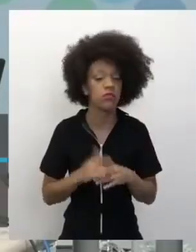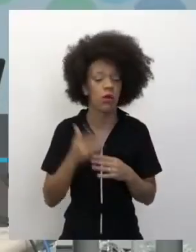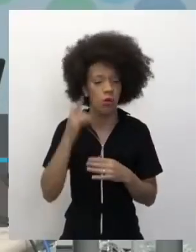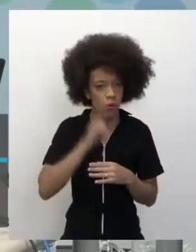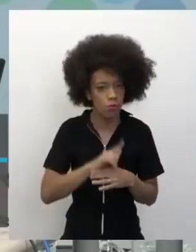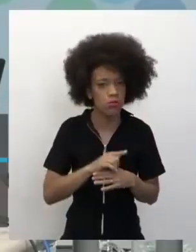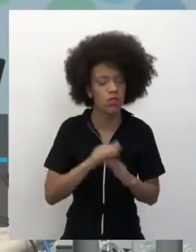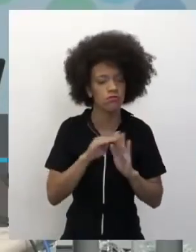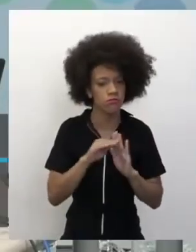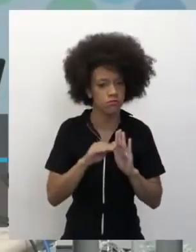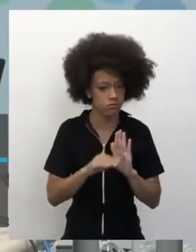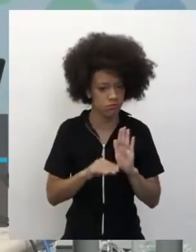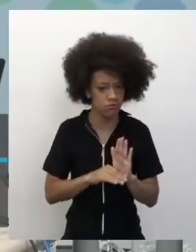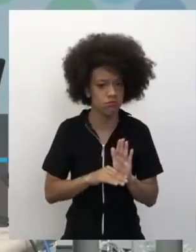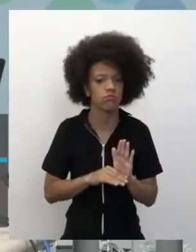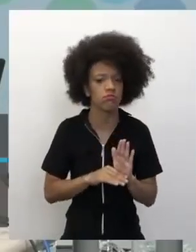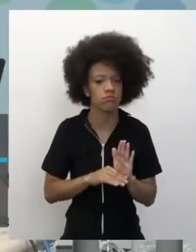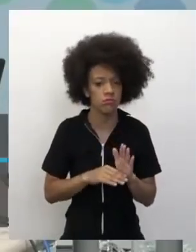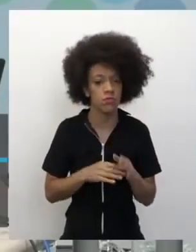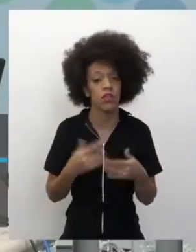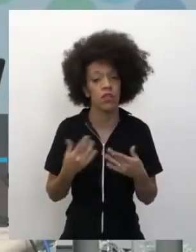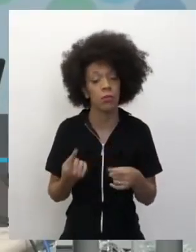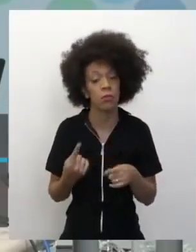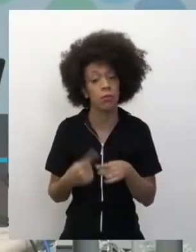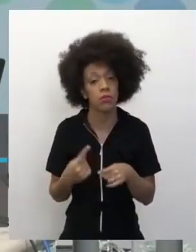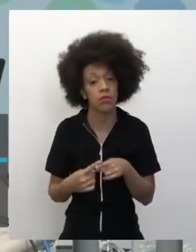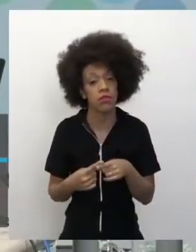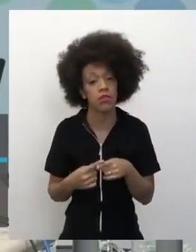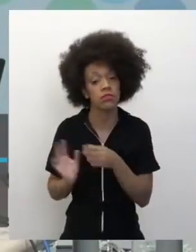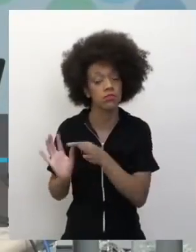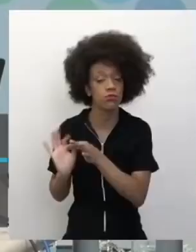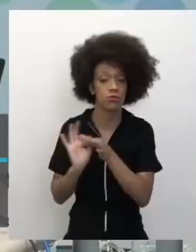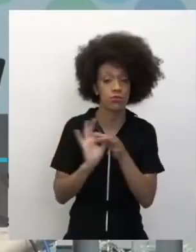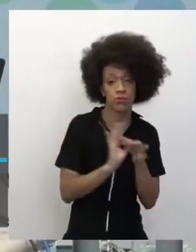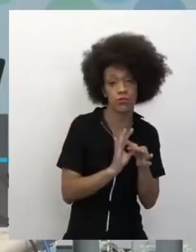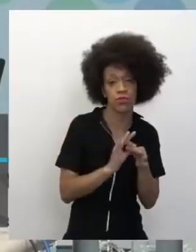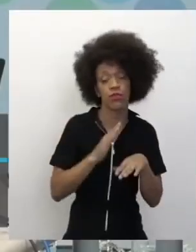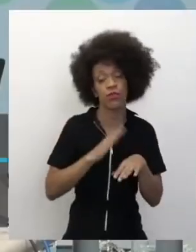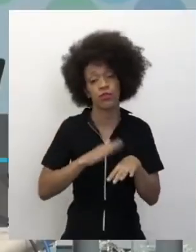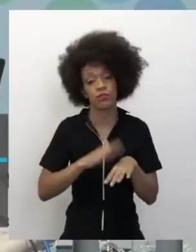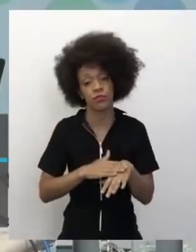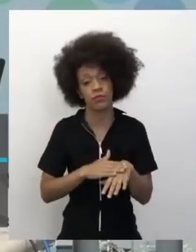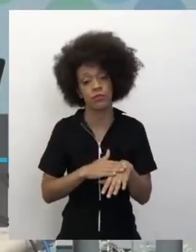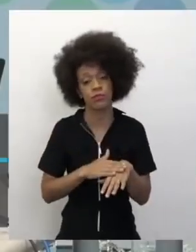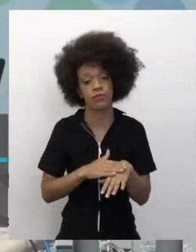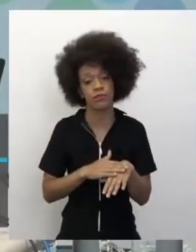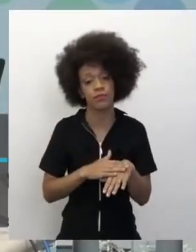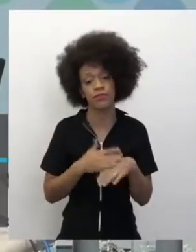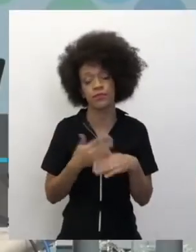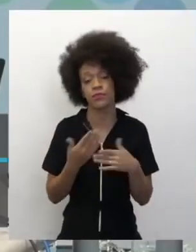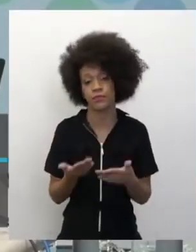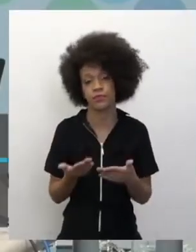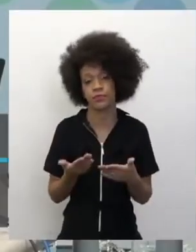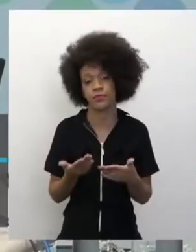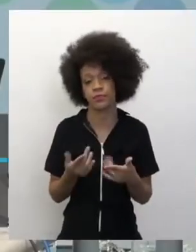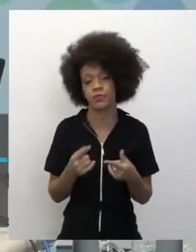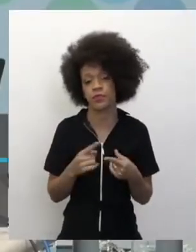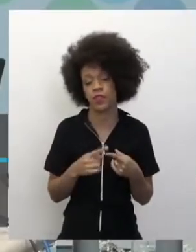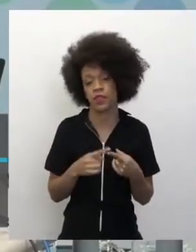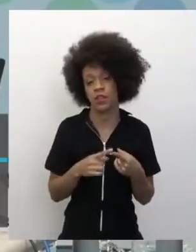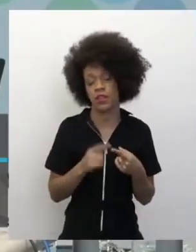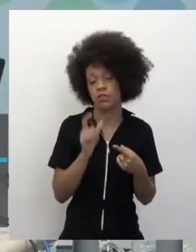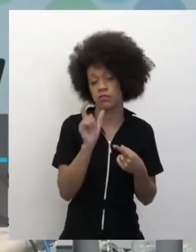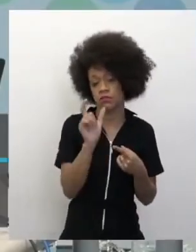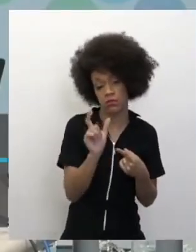consegue estabelecer essa coesão por meio das associações que nós vamos fazendo, ora das palavras